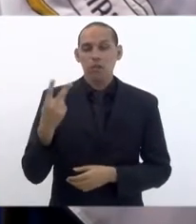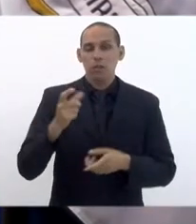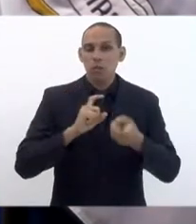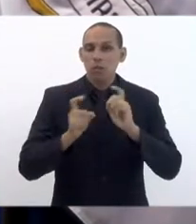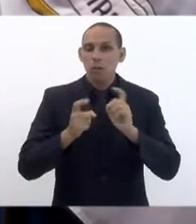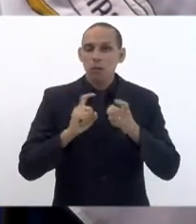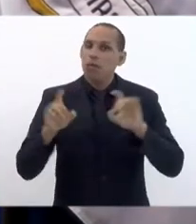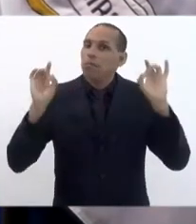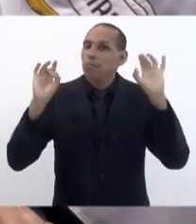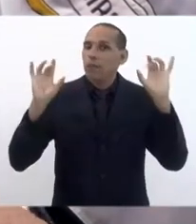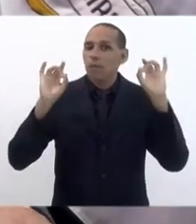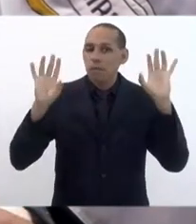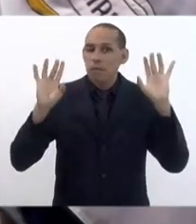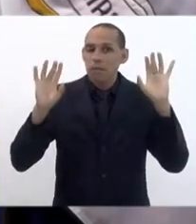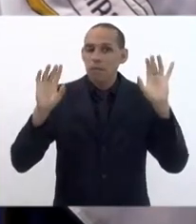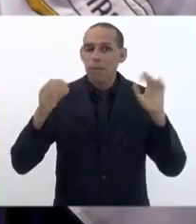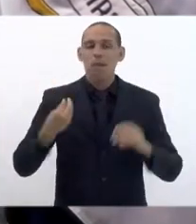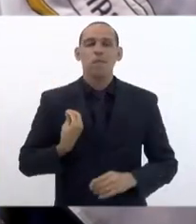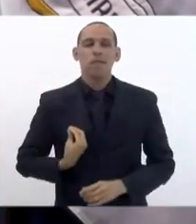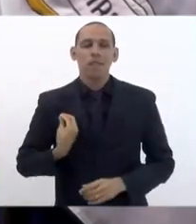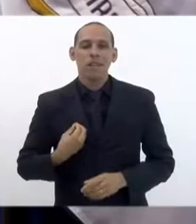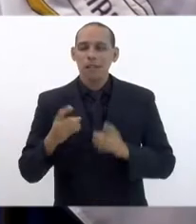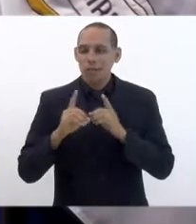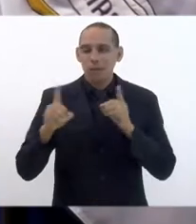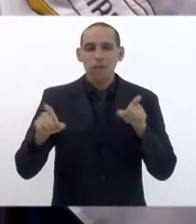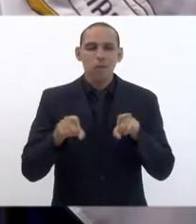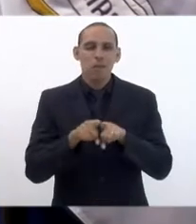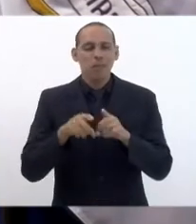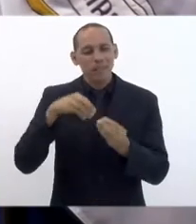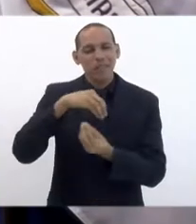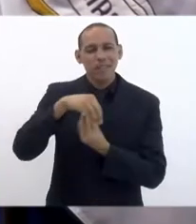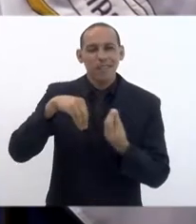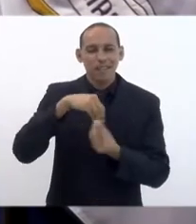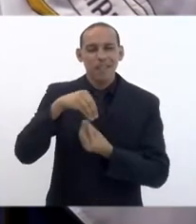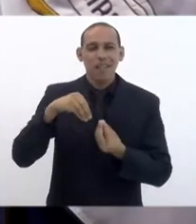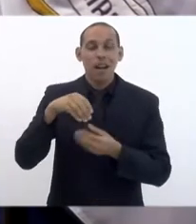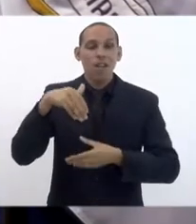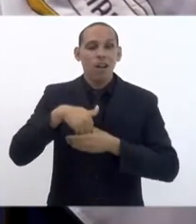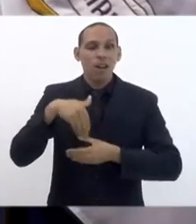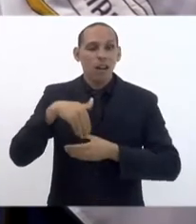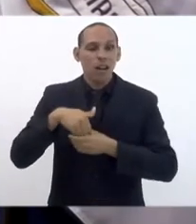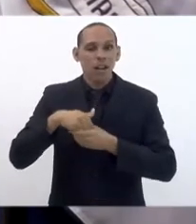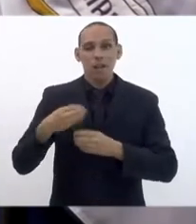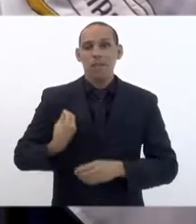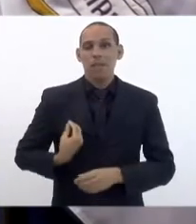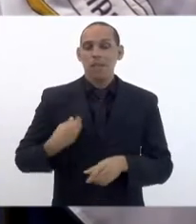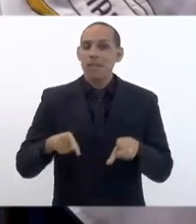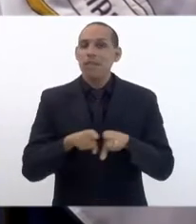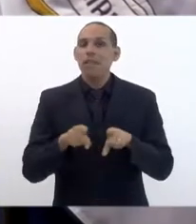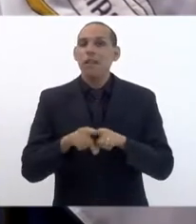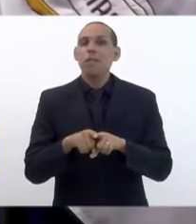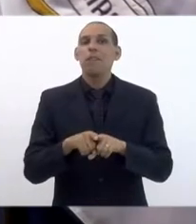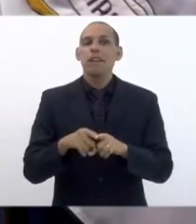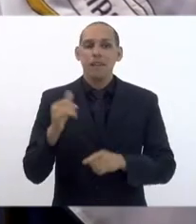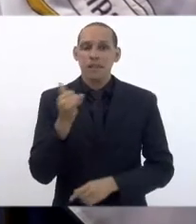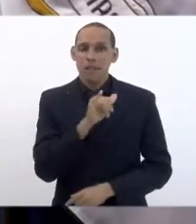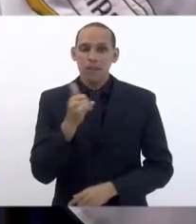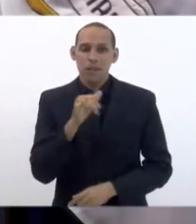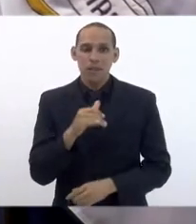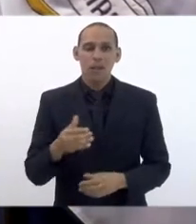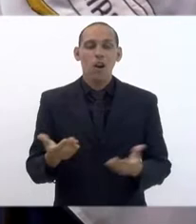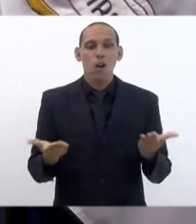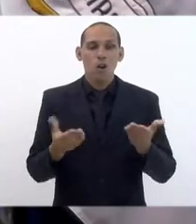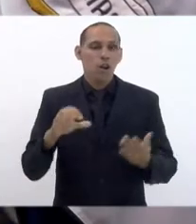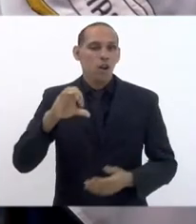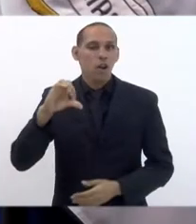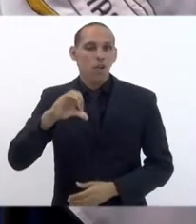extraordinária semipresencial, votação presencial e eletrônica, a ser realizada no dia 9 de março de